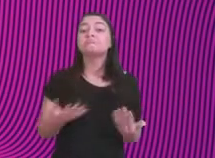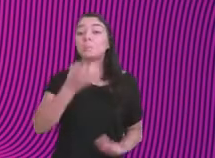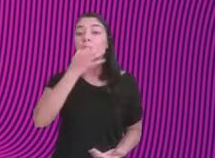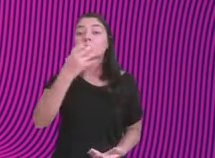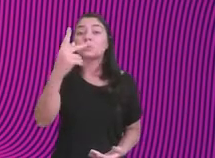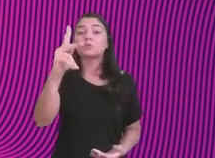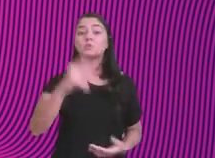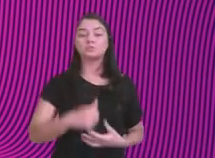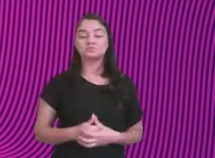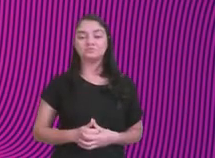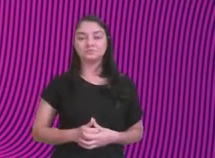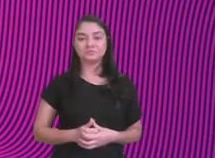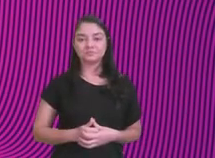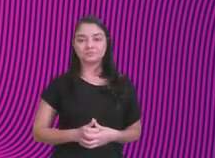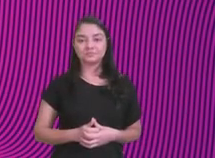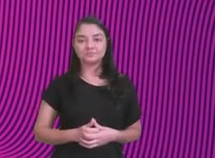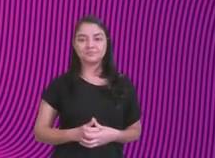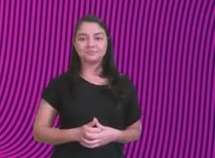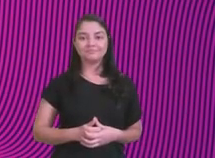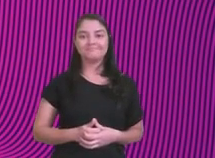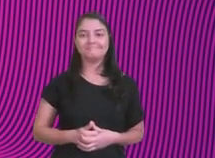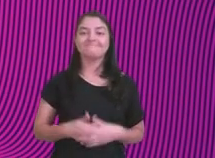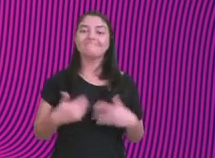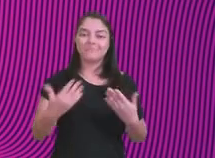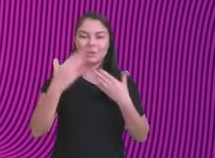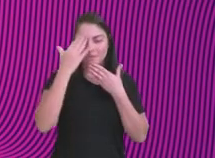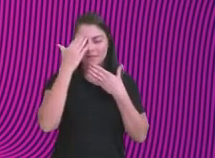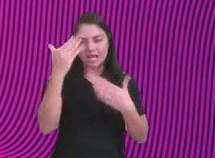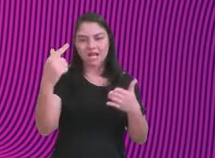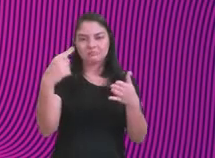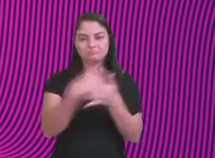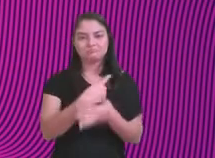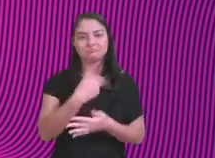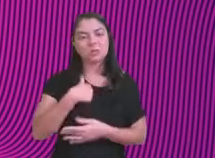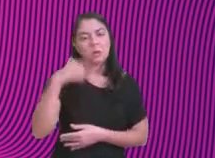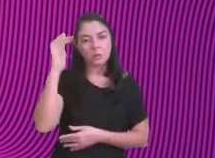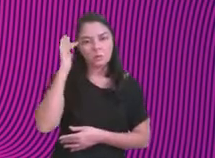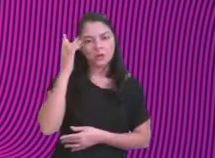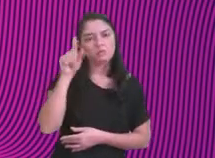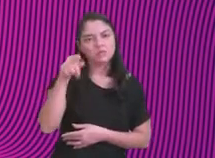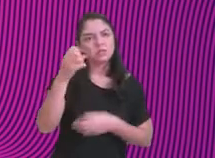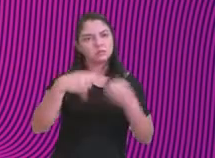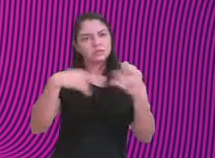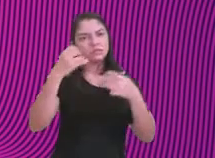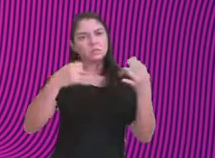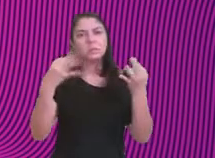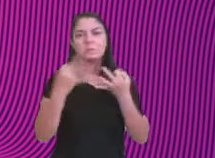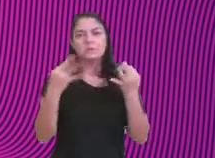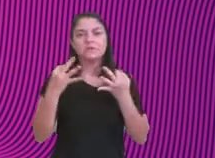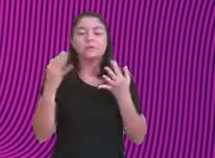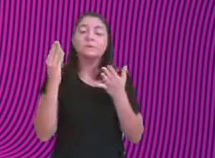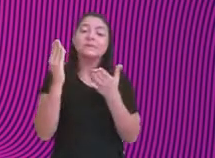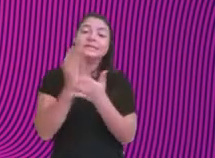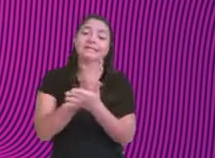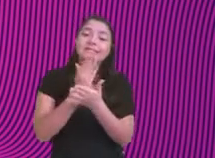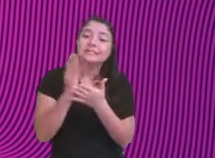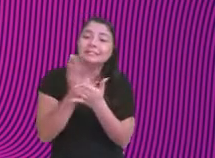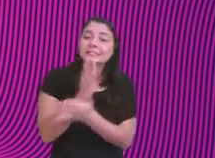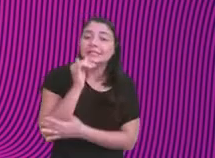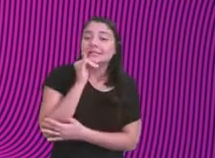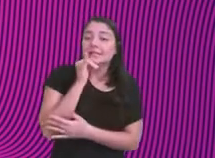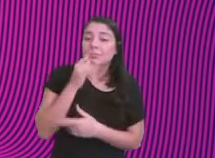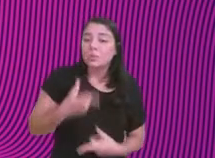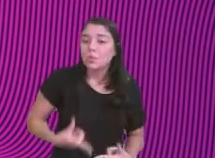Olá, Rodrigo. Muito obrigado aí pela sua pergunta. Não, acho que você colocou muito bem. Existem alguns casos, tumores sim, que